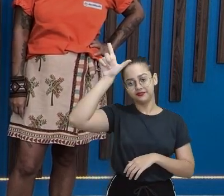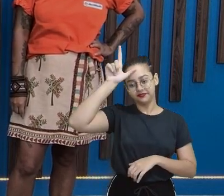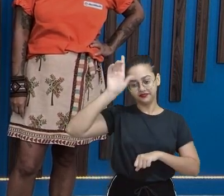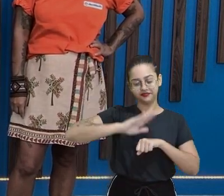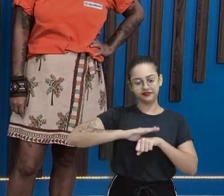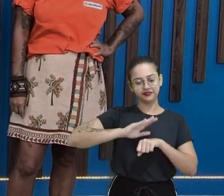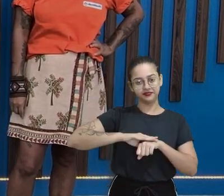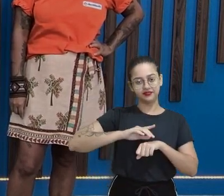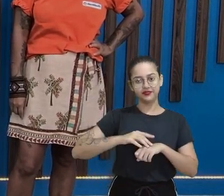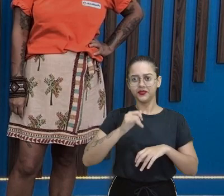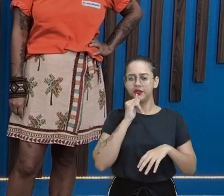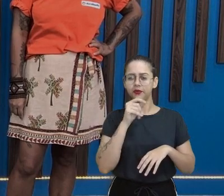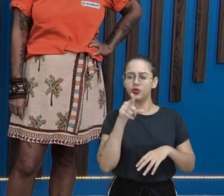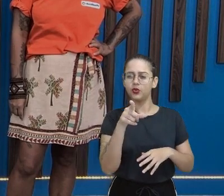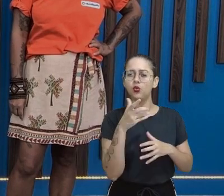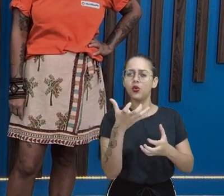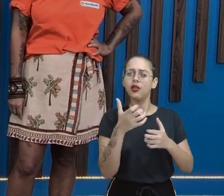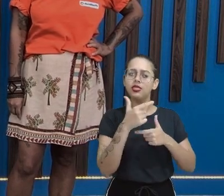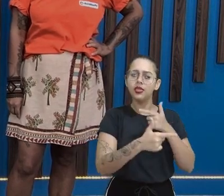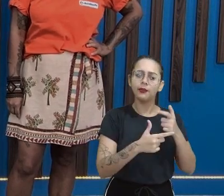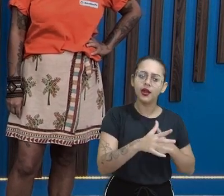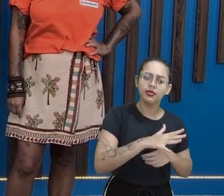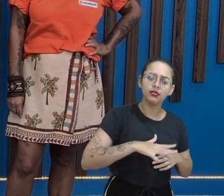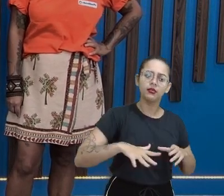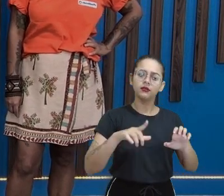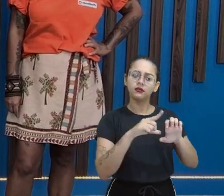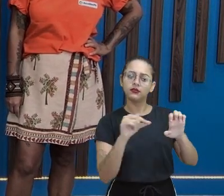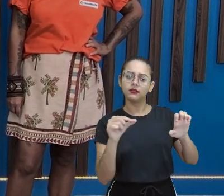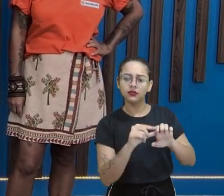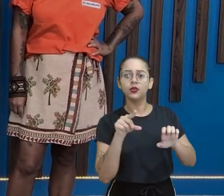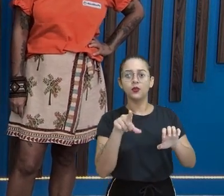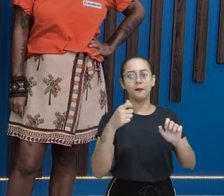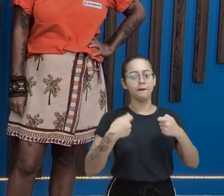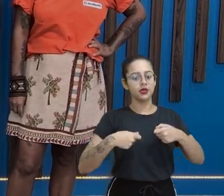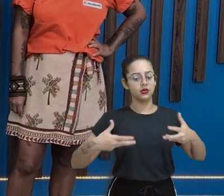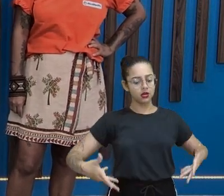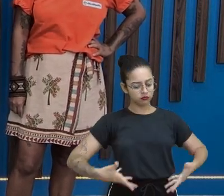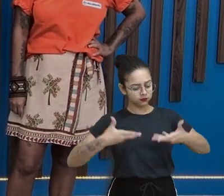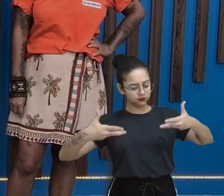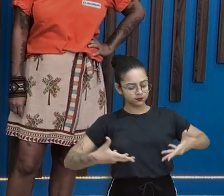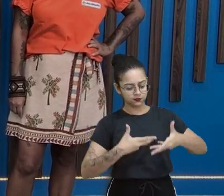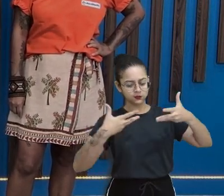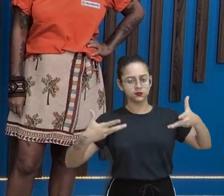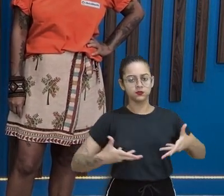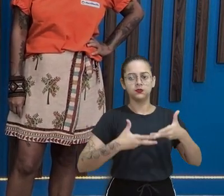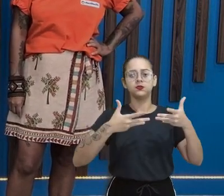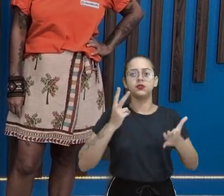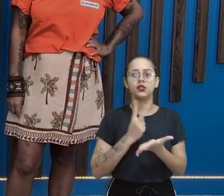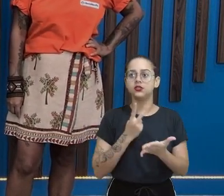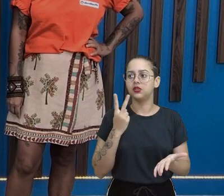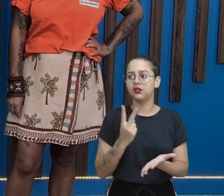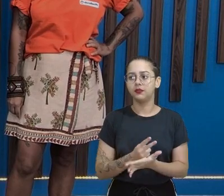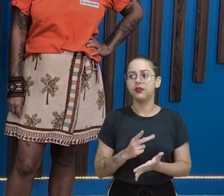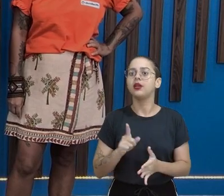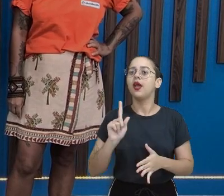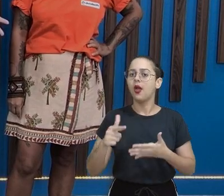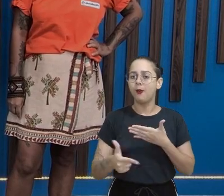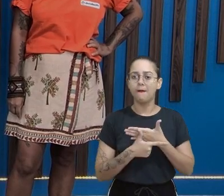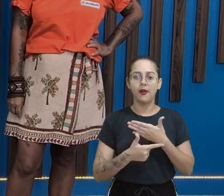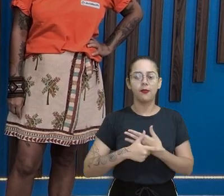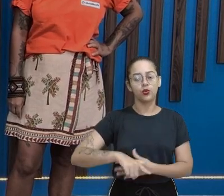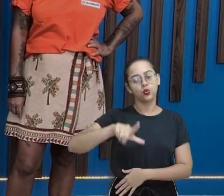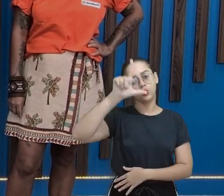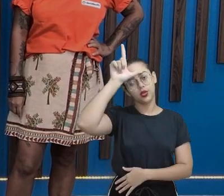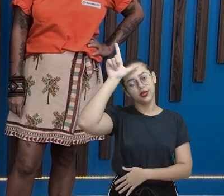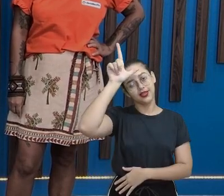quer empreender, por exemplo, né? Então você tem que se motivar, você tem que inspirar você mesmo. Sim. E isso é o papel de um líder,